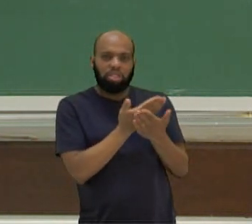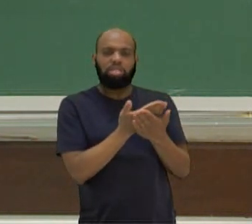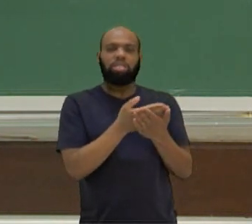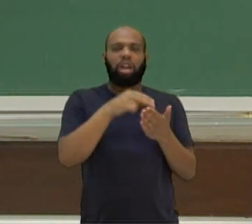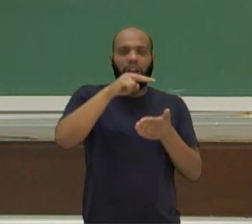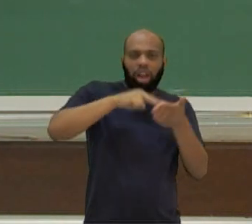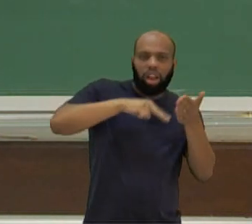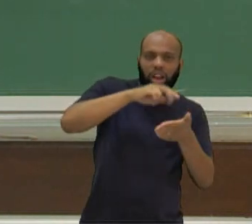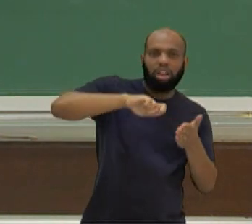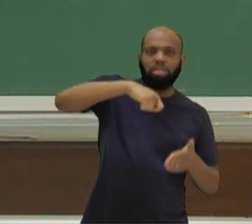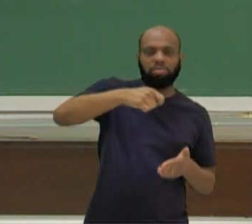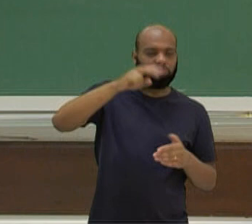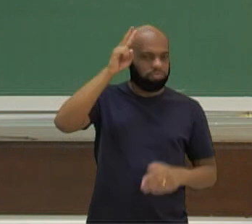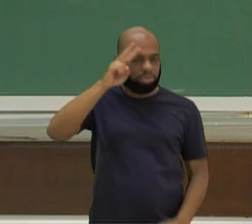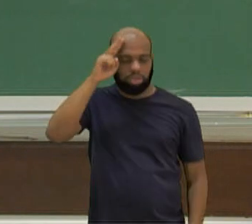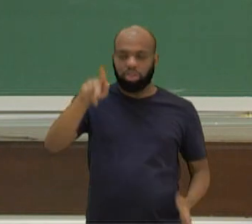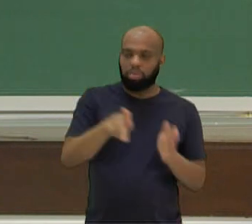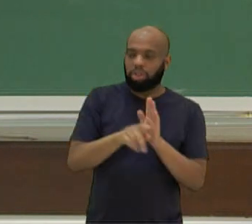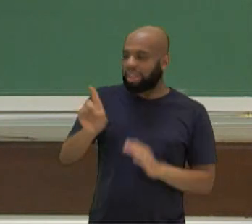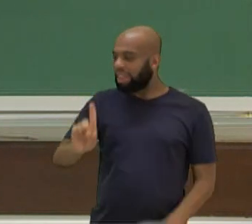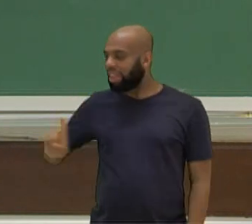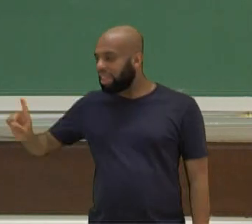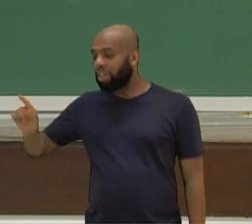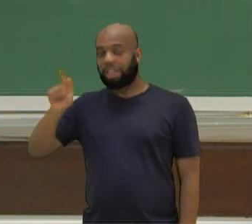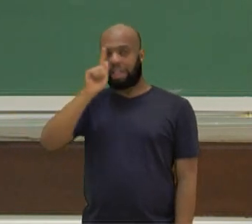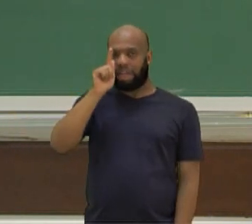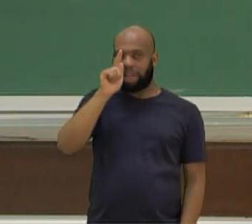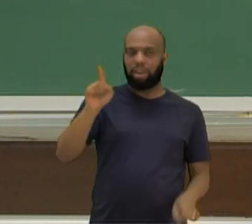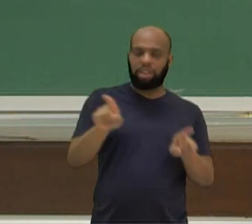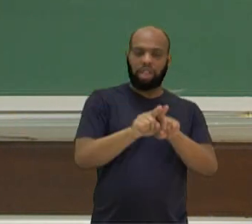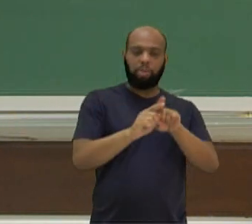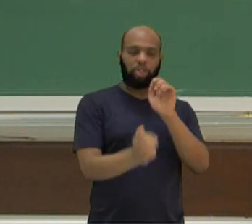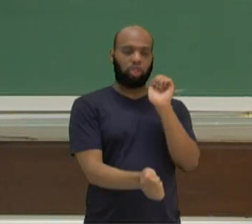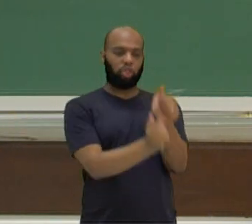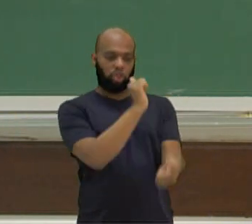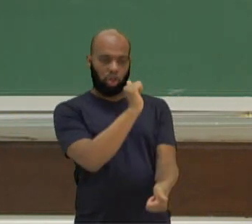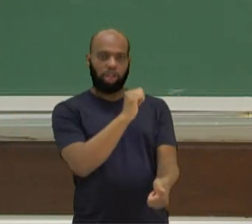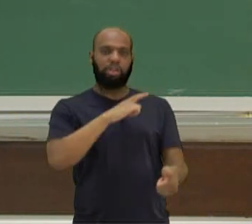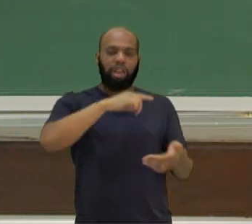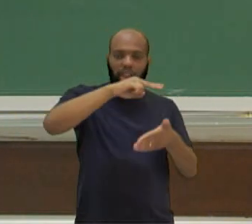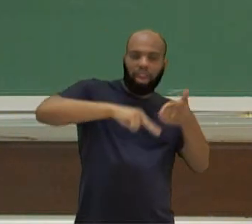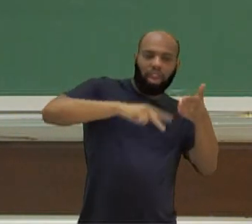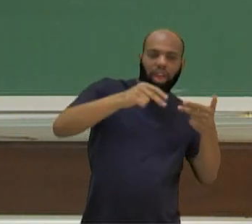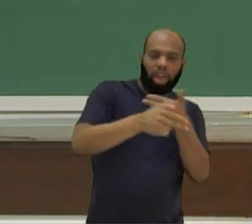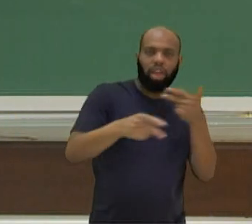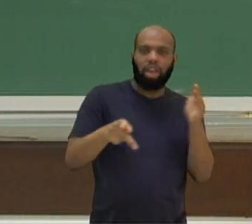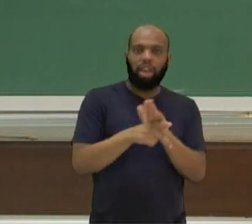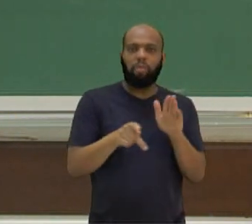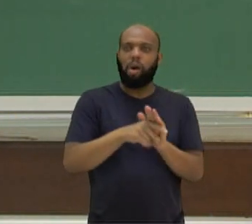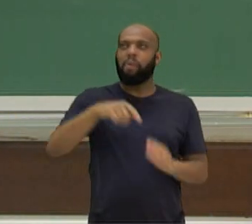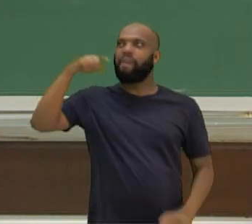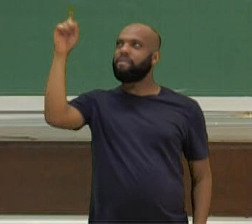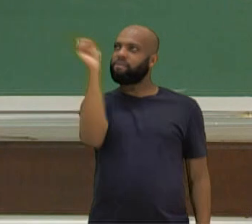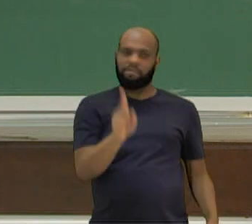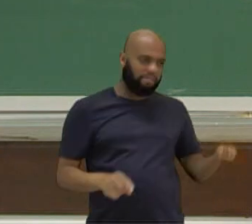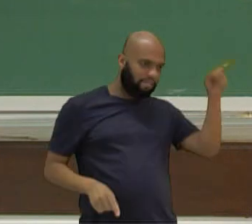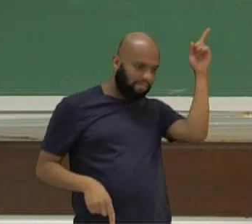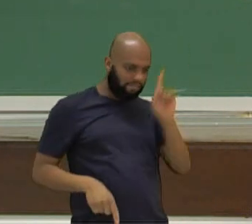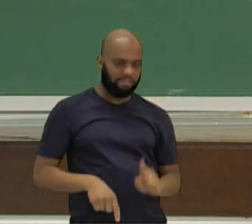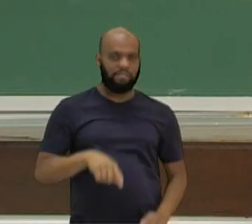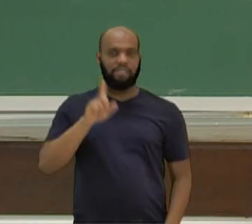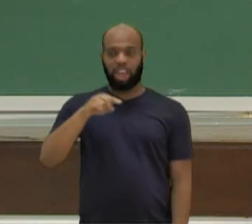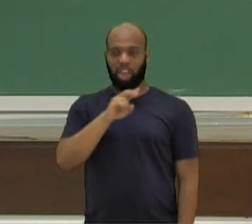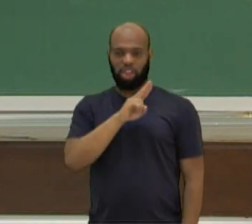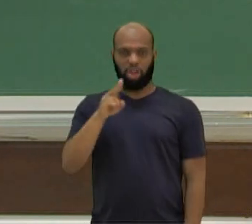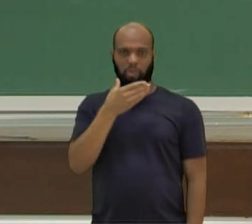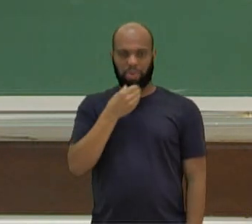Dos jogos e das leituras também lá do Percy Jackson, vai se identificar, porque Cronos é o nome lá do